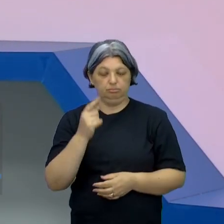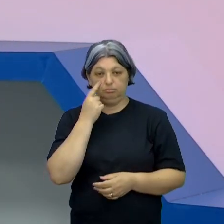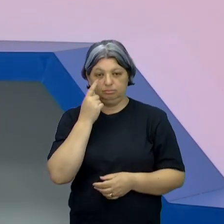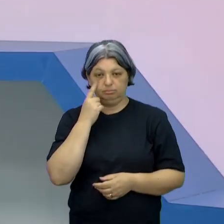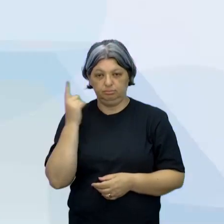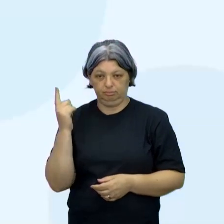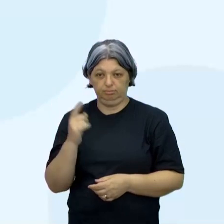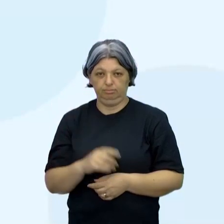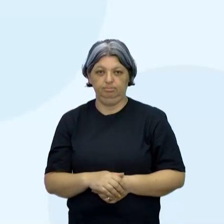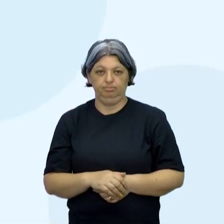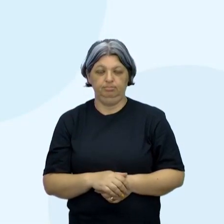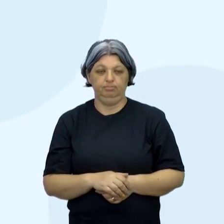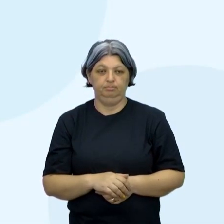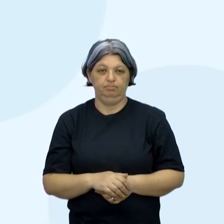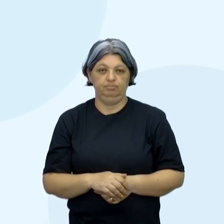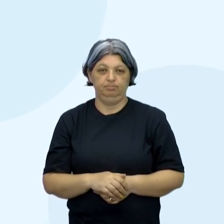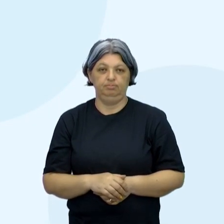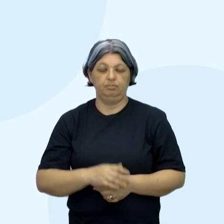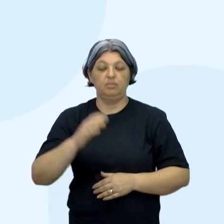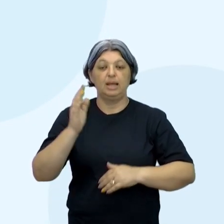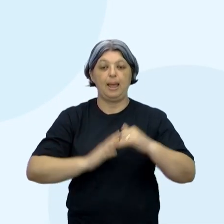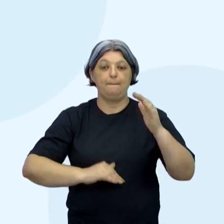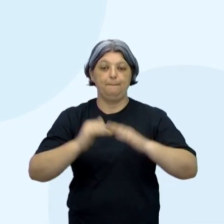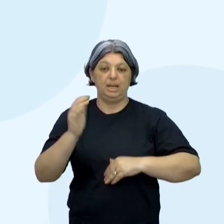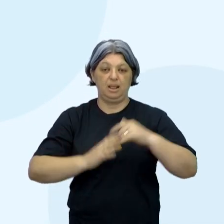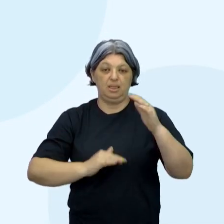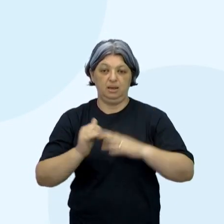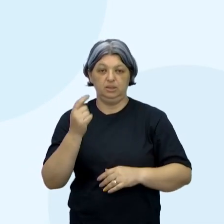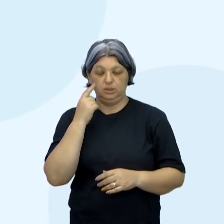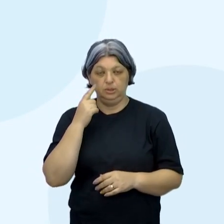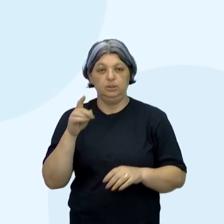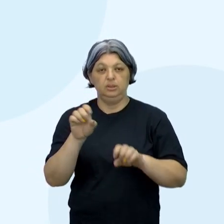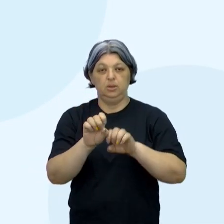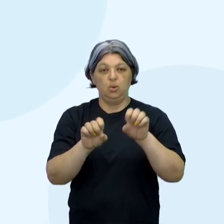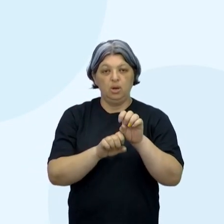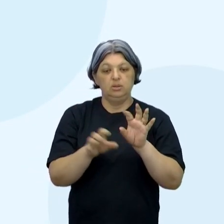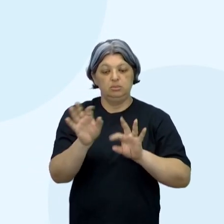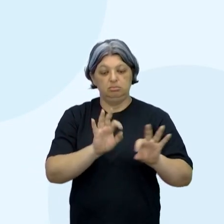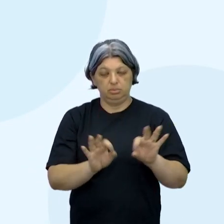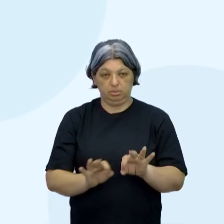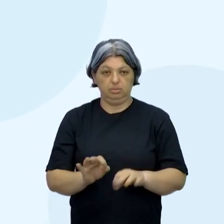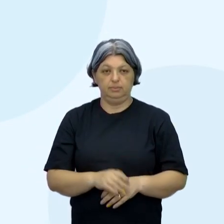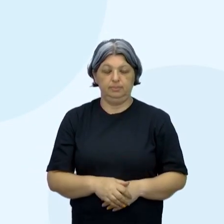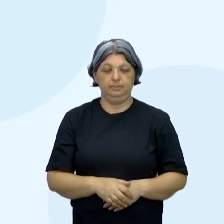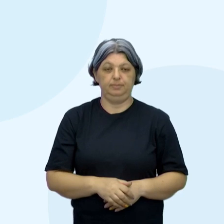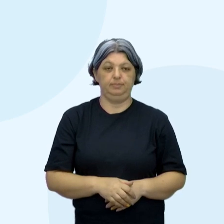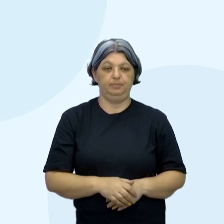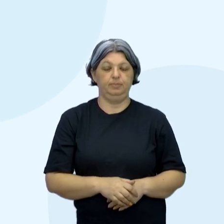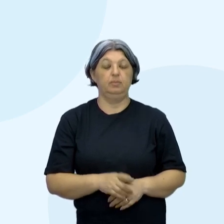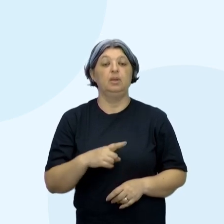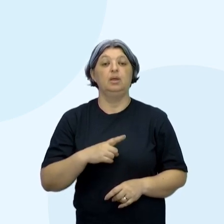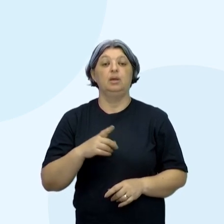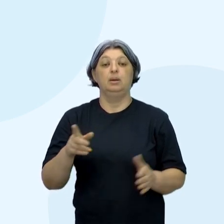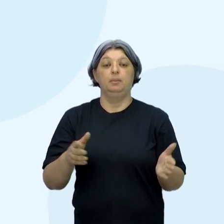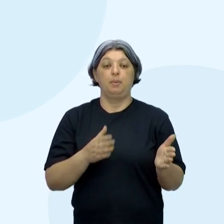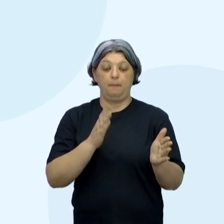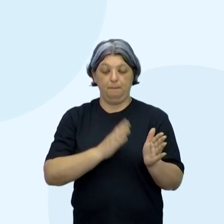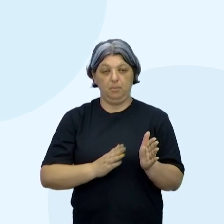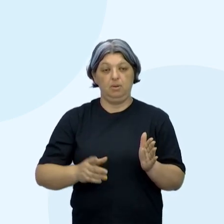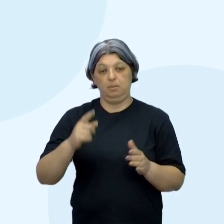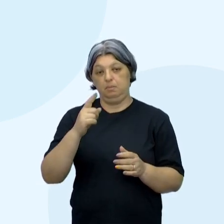olhadinha nas nossas habilidades. Então aí tem os eixos estruturantes que na verdade nós estamos no momento dos